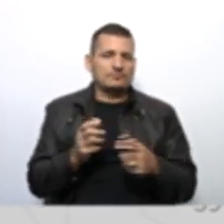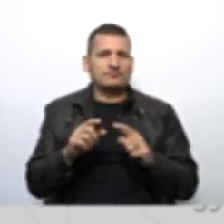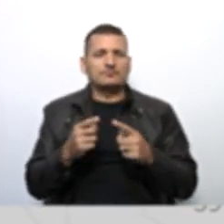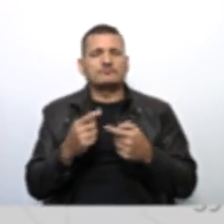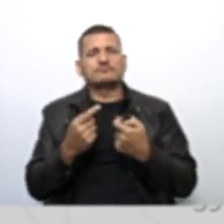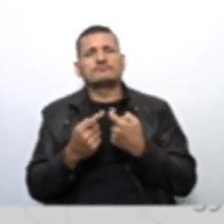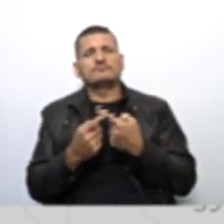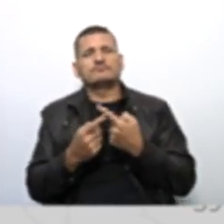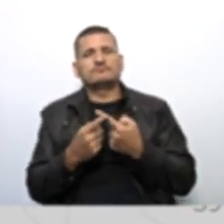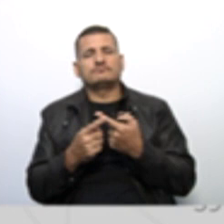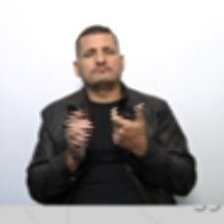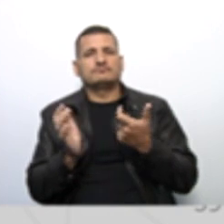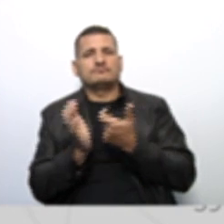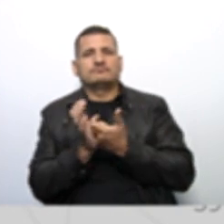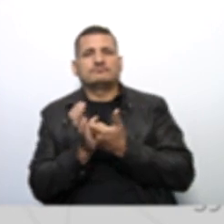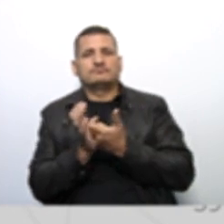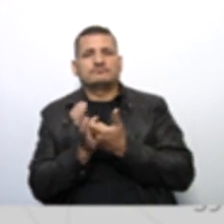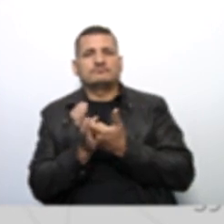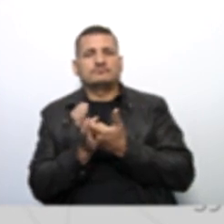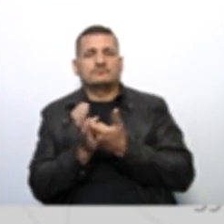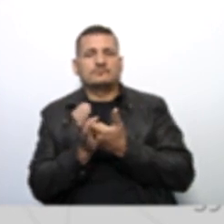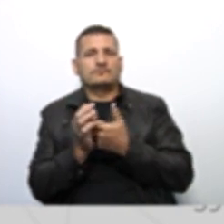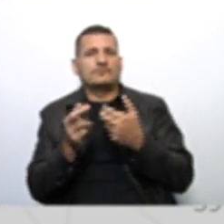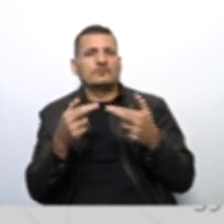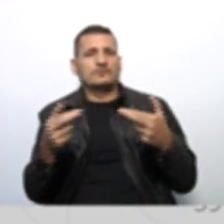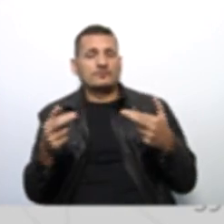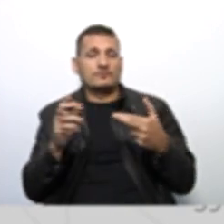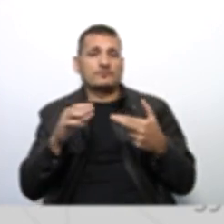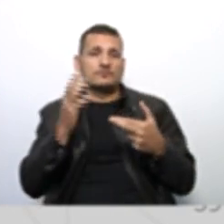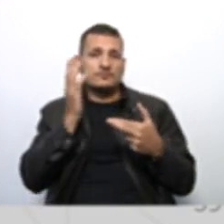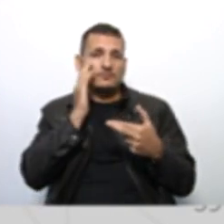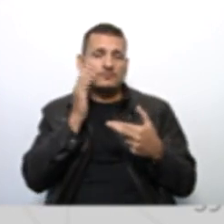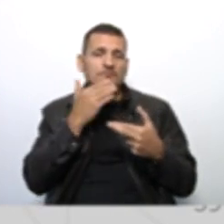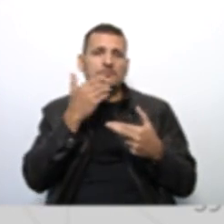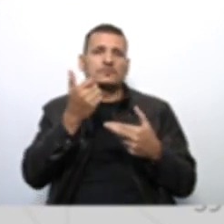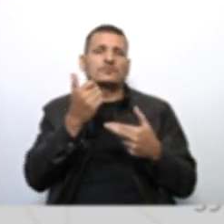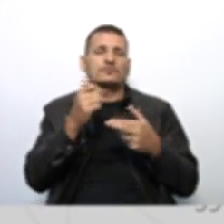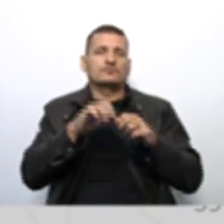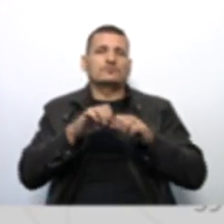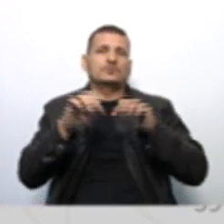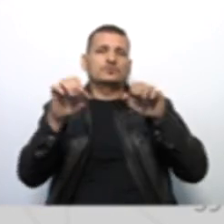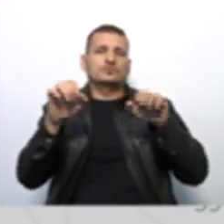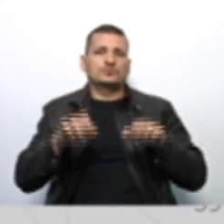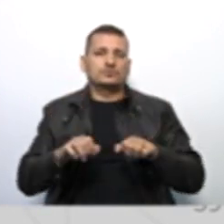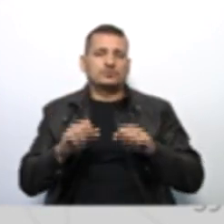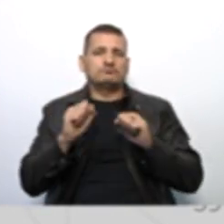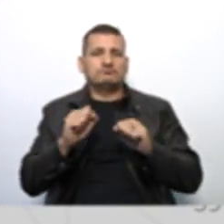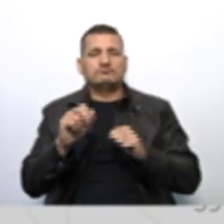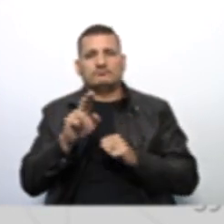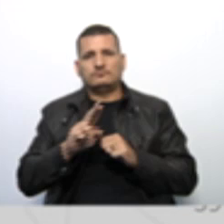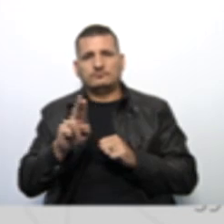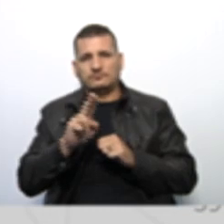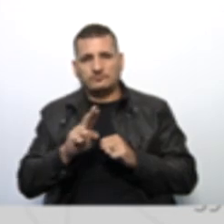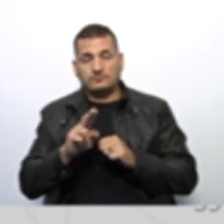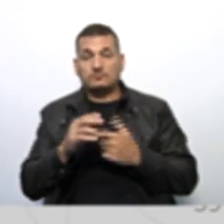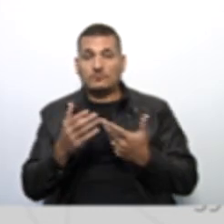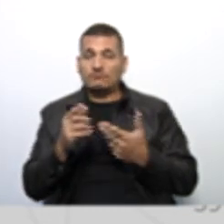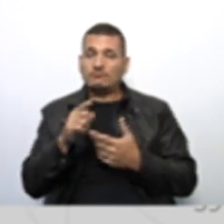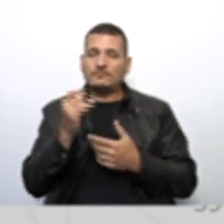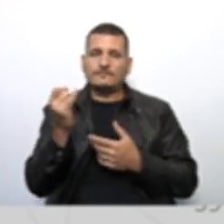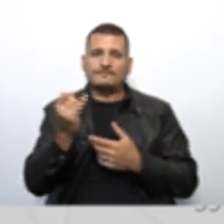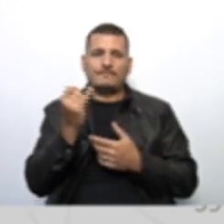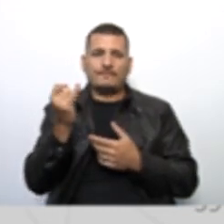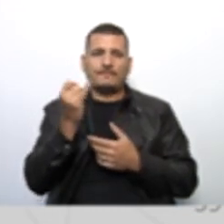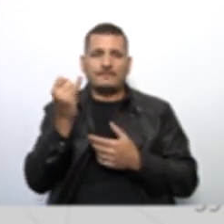uma rede? Para que a gente possa saber qual é a melhor estrutura que a gente pode aplicar no nosso ambiente. Corretamente. Então isso é importante, até